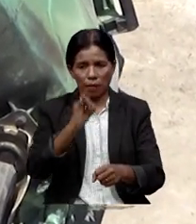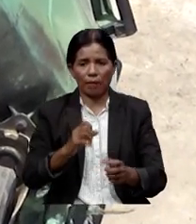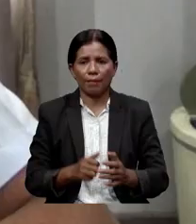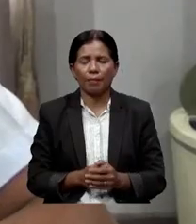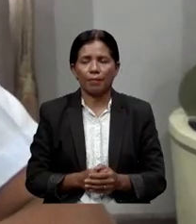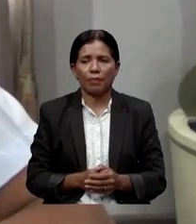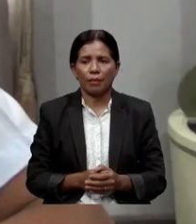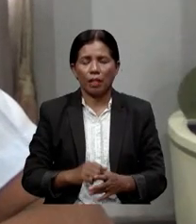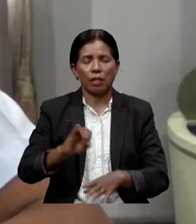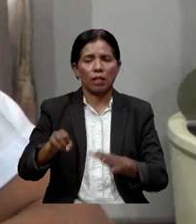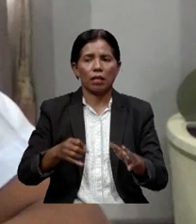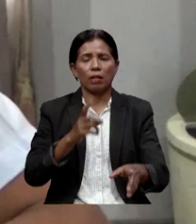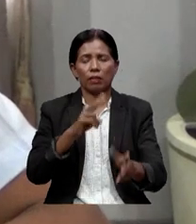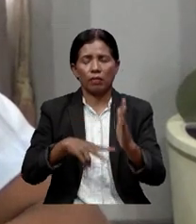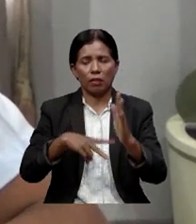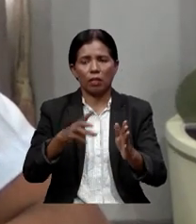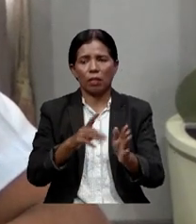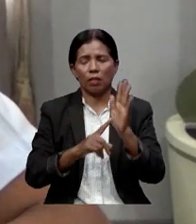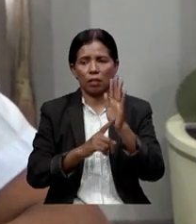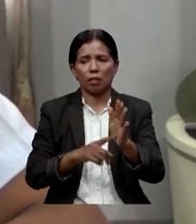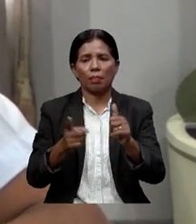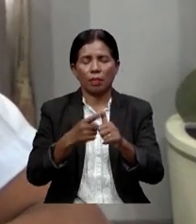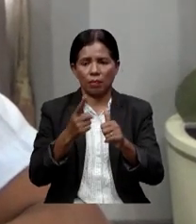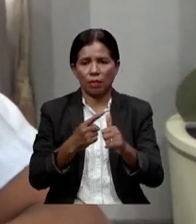viral, tatebes. Primeiro,